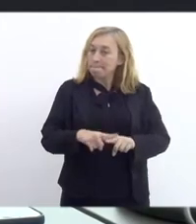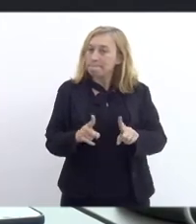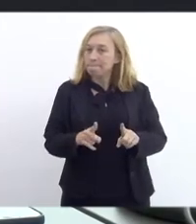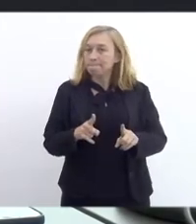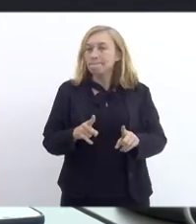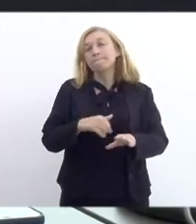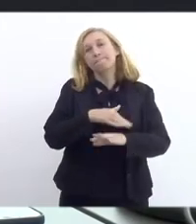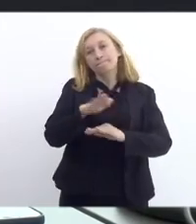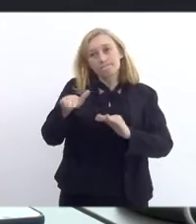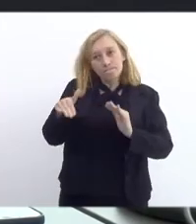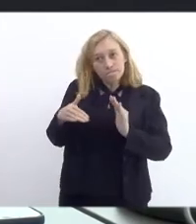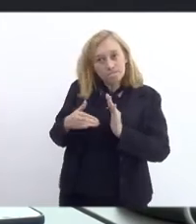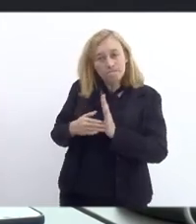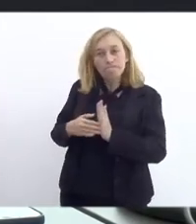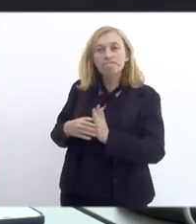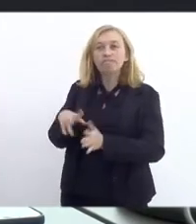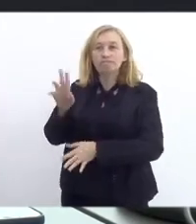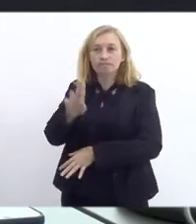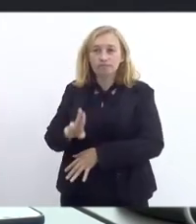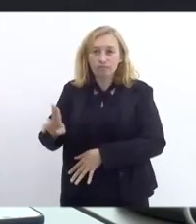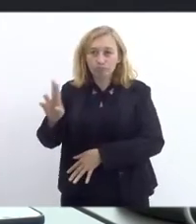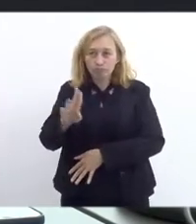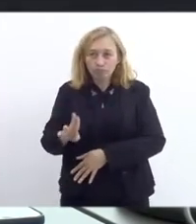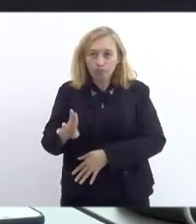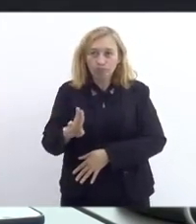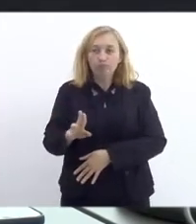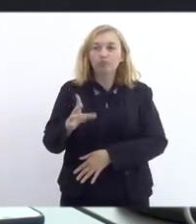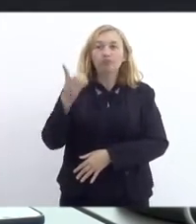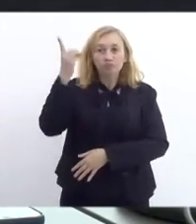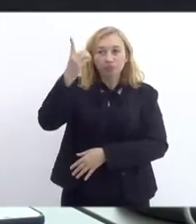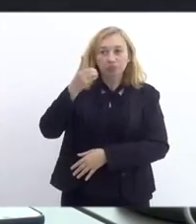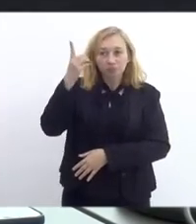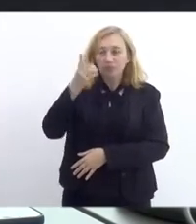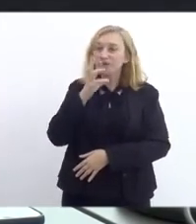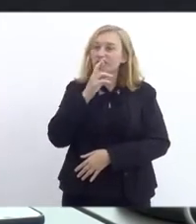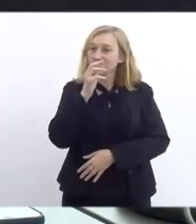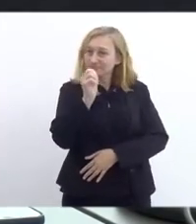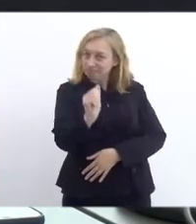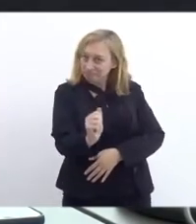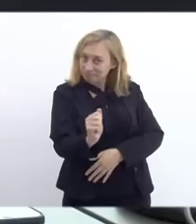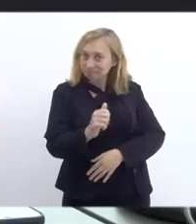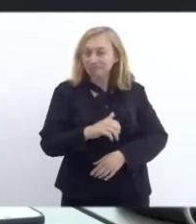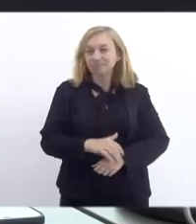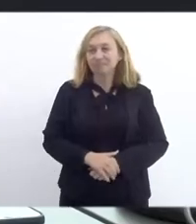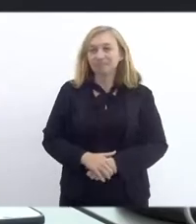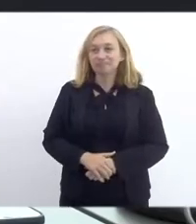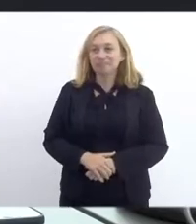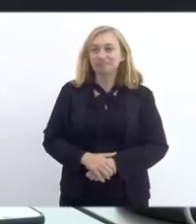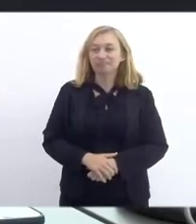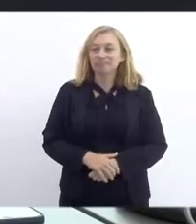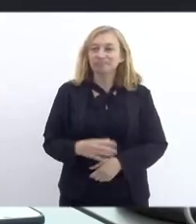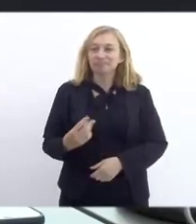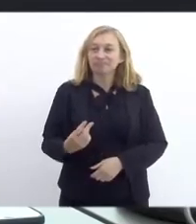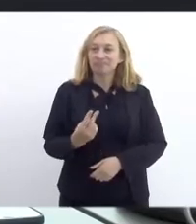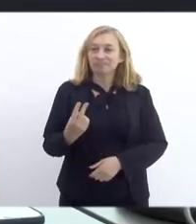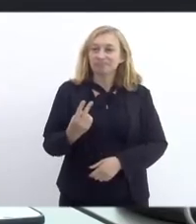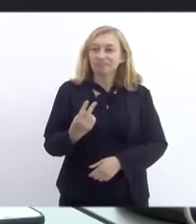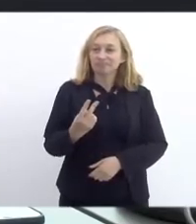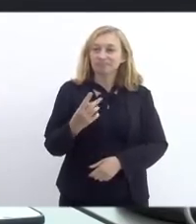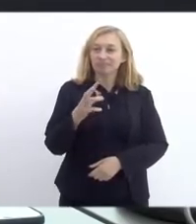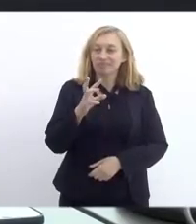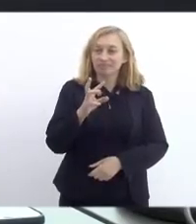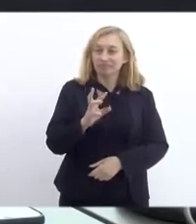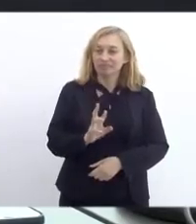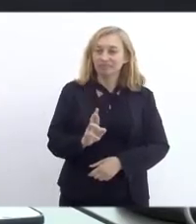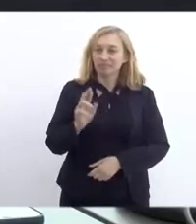os constitucionalistas utilizam, inclusive o deputado Rodrigo Amorim, que é o princípio da razoabilidade.